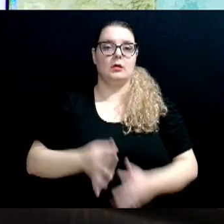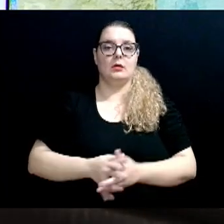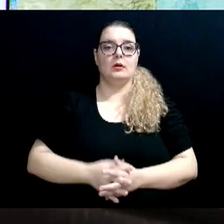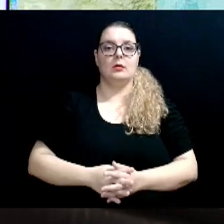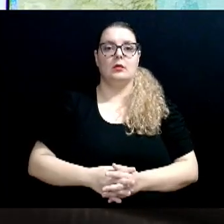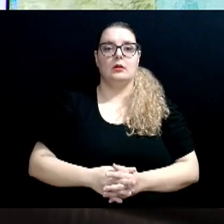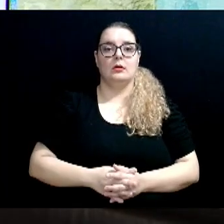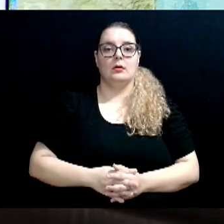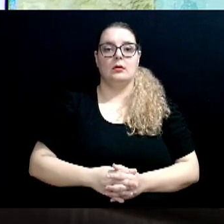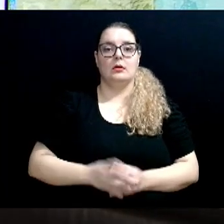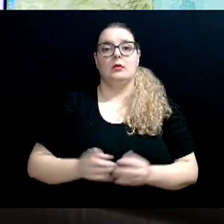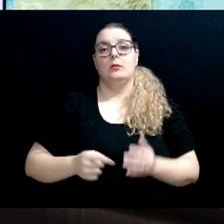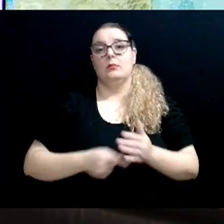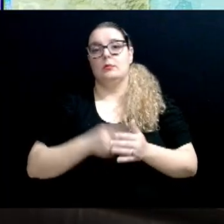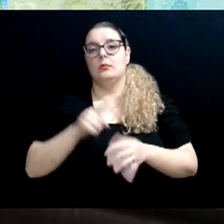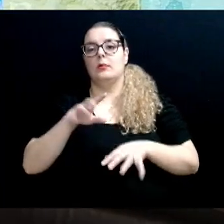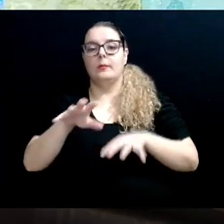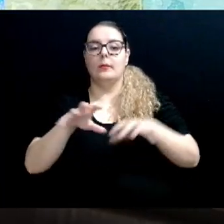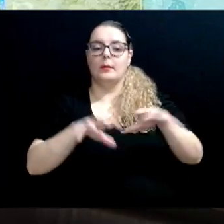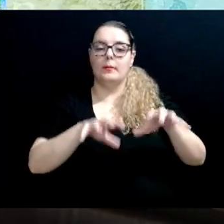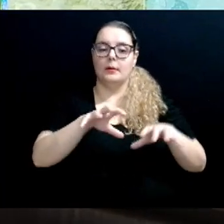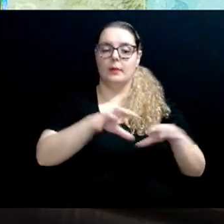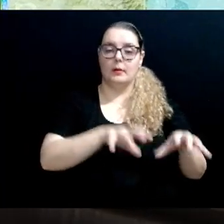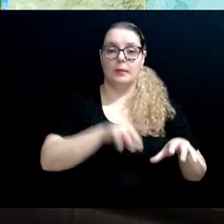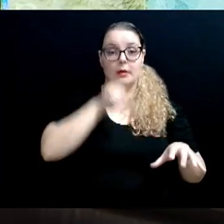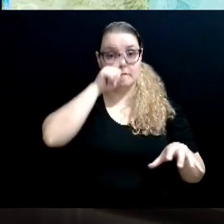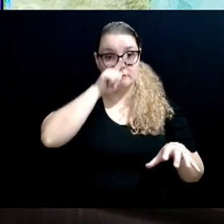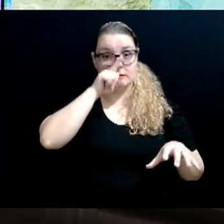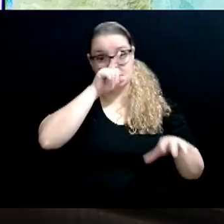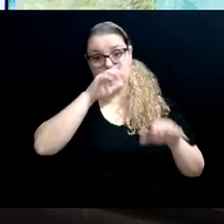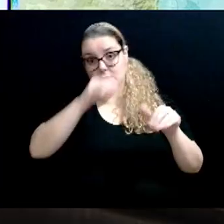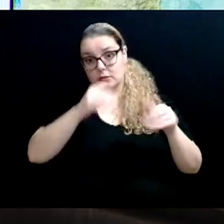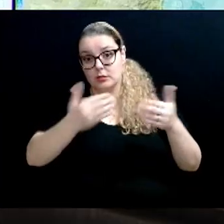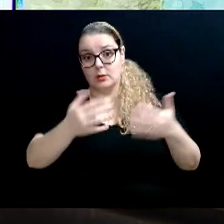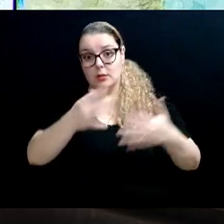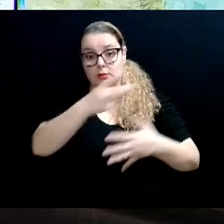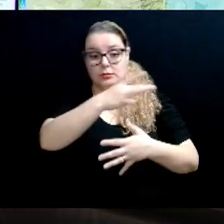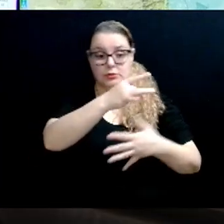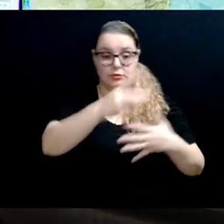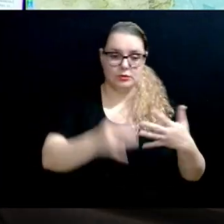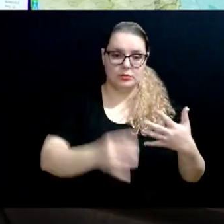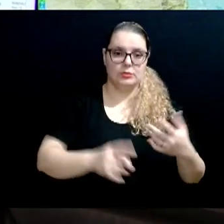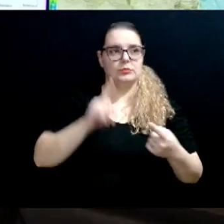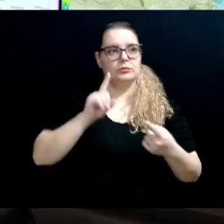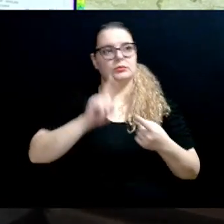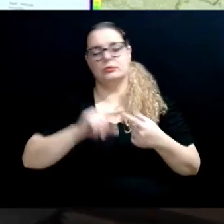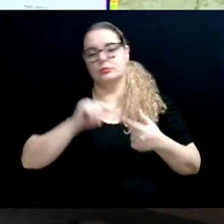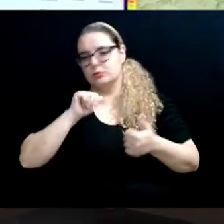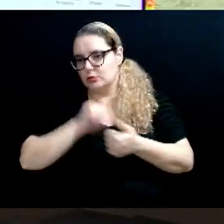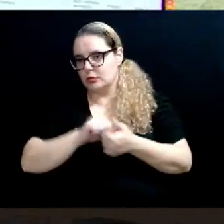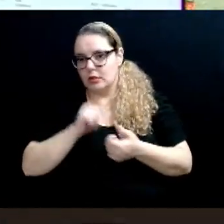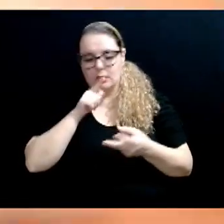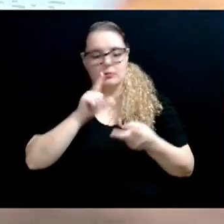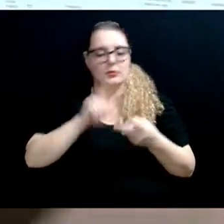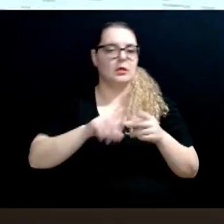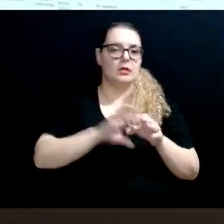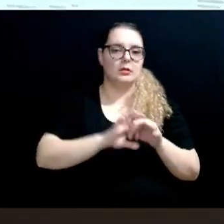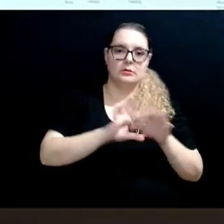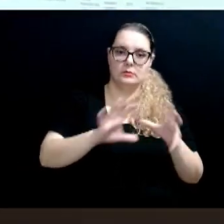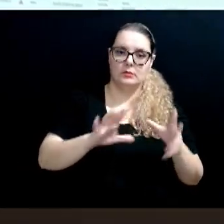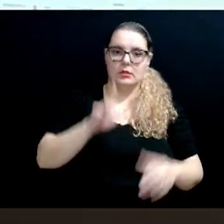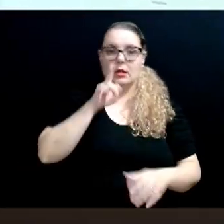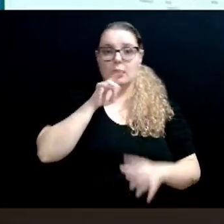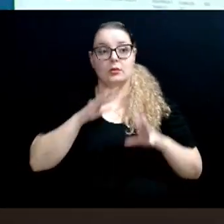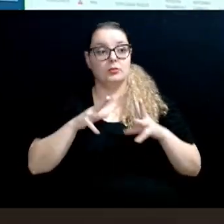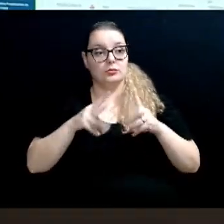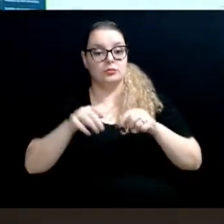um mapeamento desses riscos, né, como eu falei, tanto no quesito de qualidade da água, disponibilidade da água, tudo que é mapeado dentro